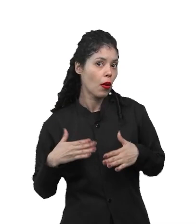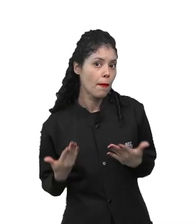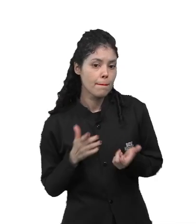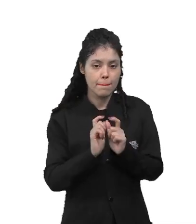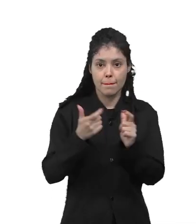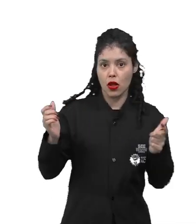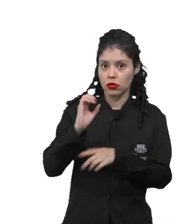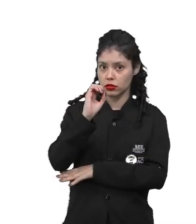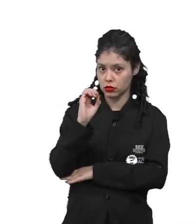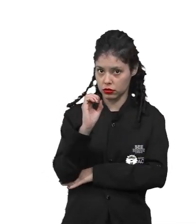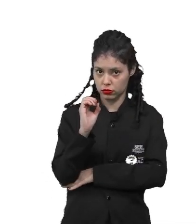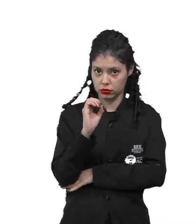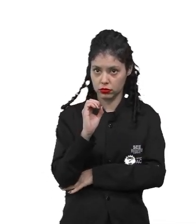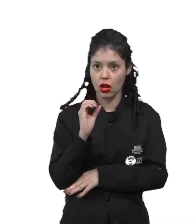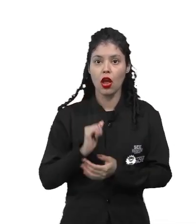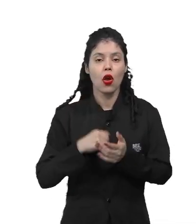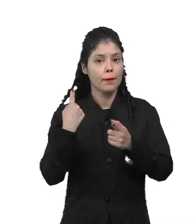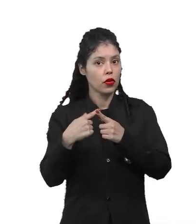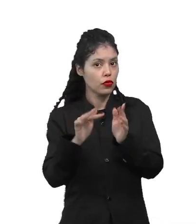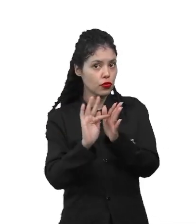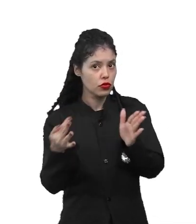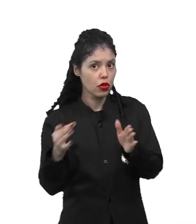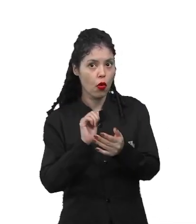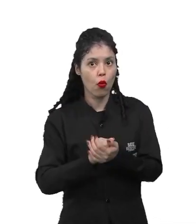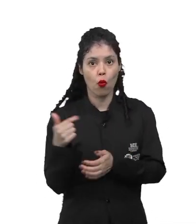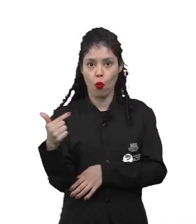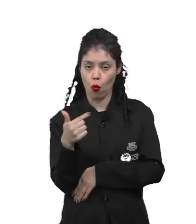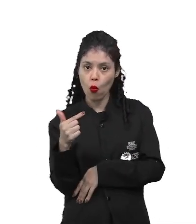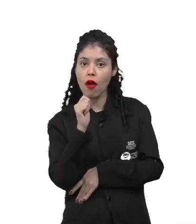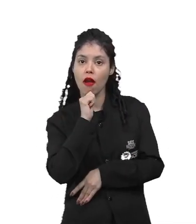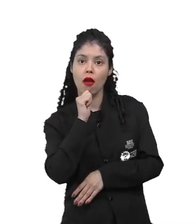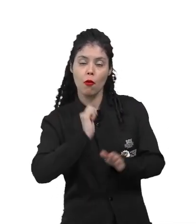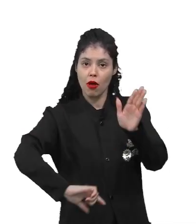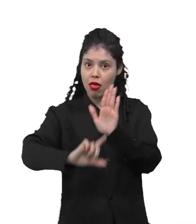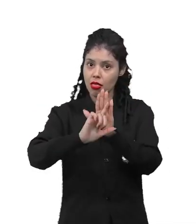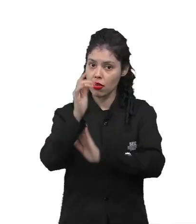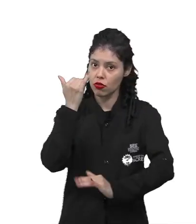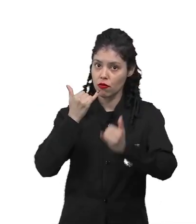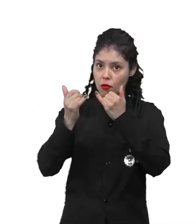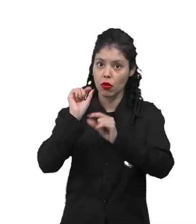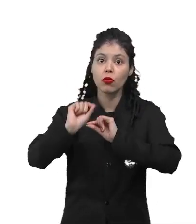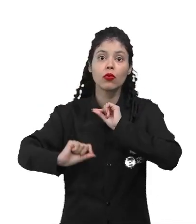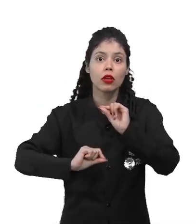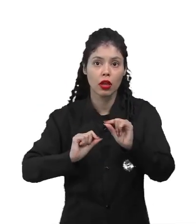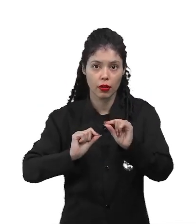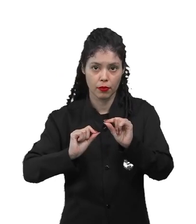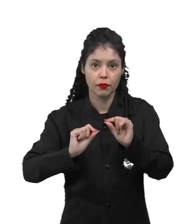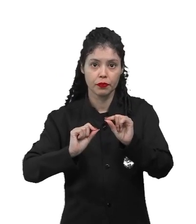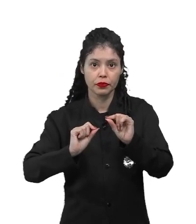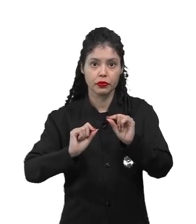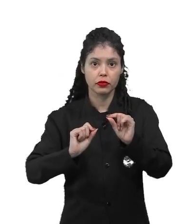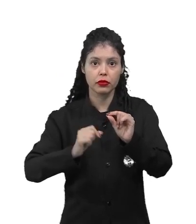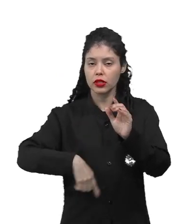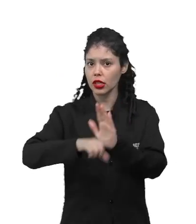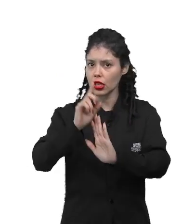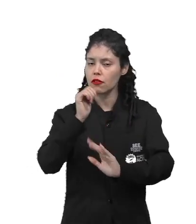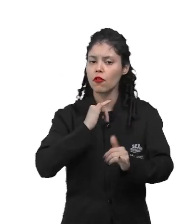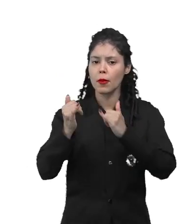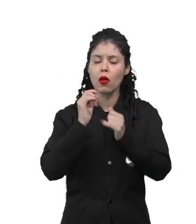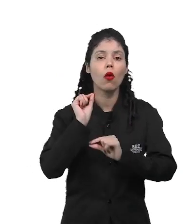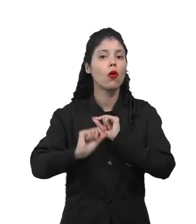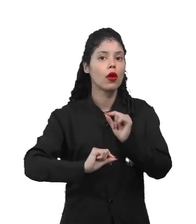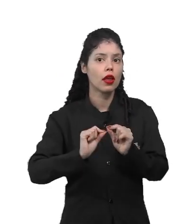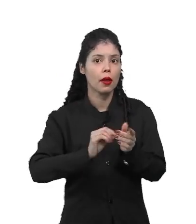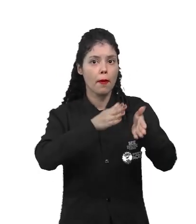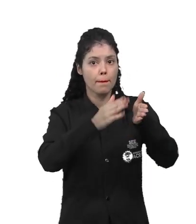maior que zero, porque uma função quadrática ela representa uma lei de formação do tipo. Através dessa lei de formação eu começo